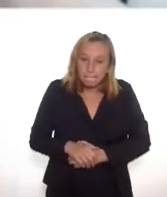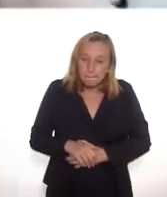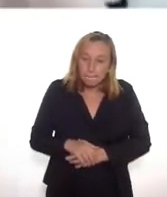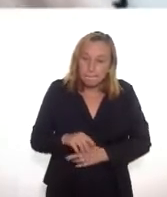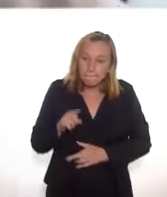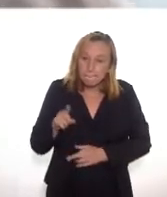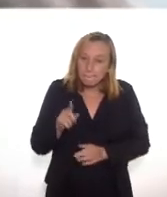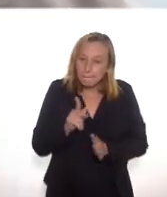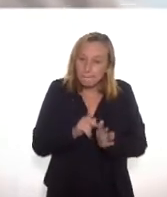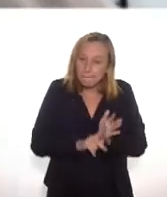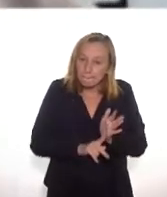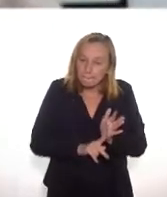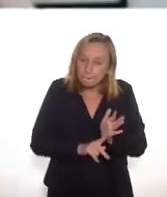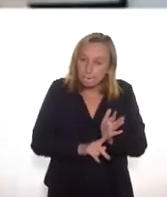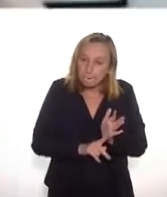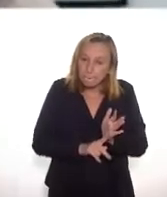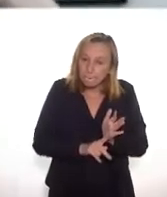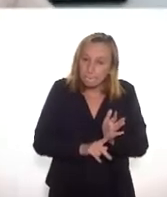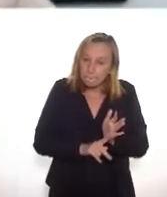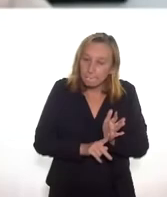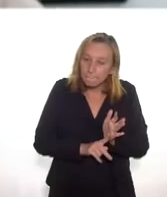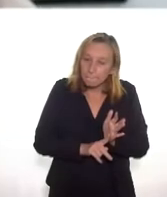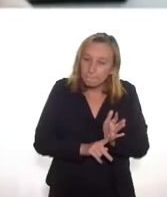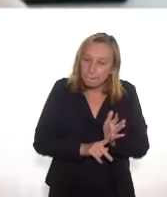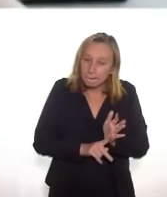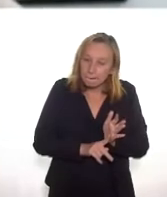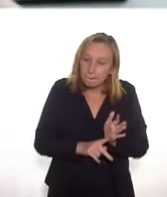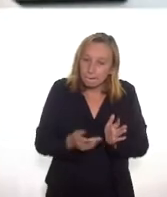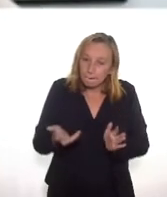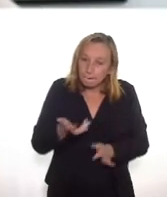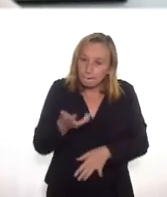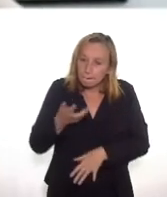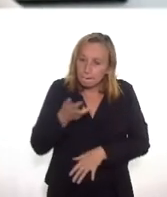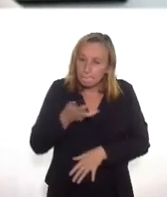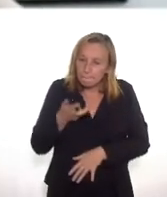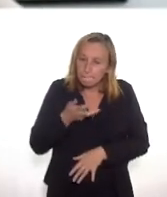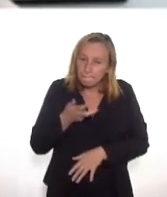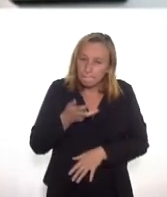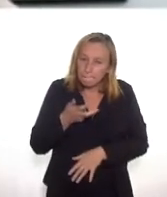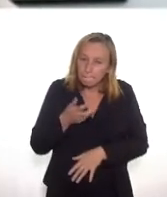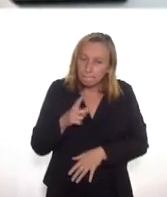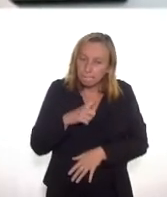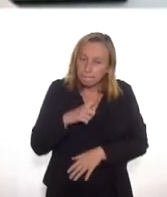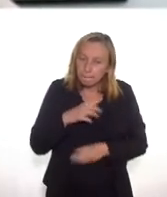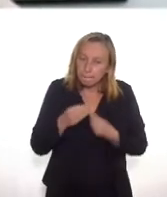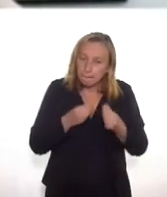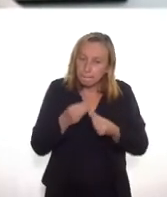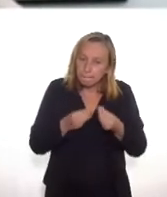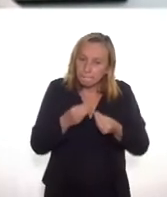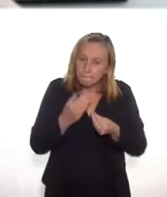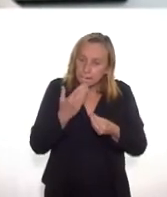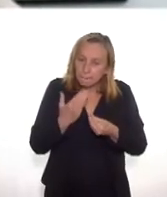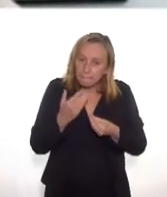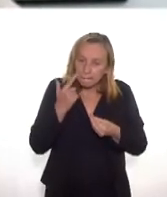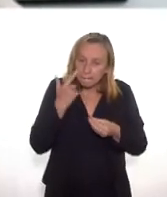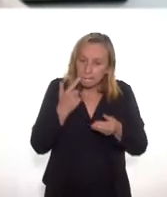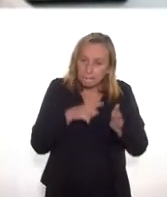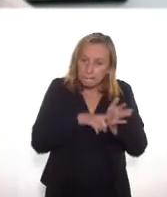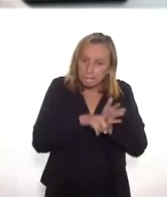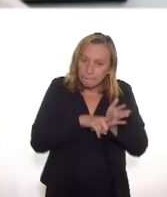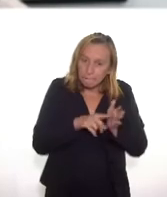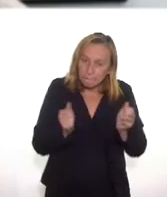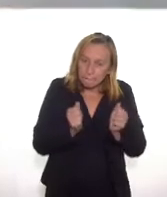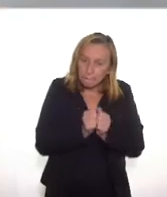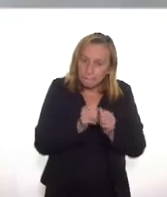esse projeto ele tava com tramitação em regime de urgência. Vossa Excelência tem como pedir para verificação junto à mesa